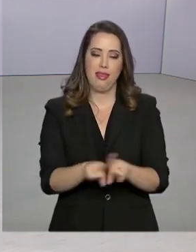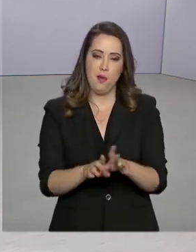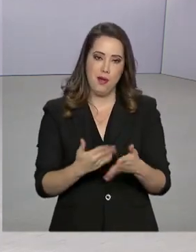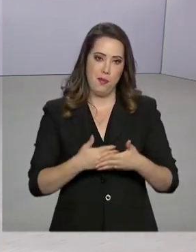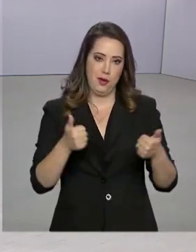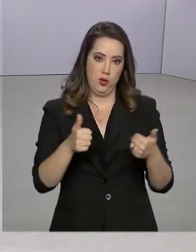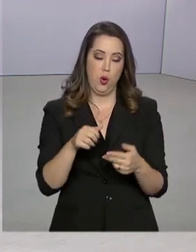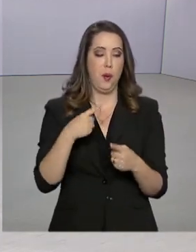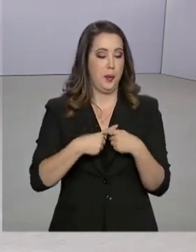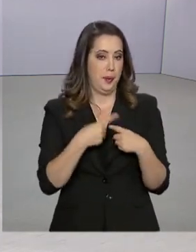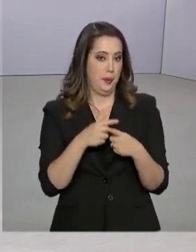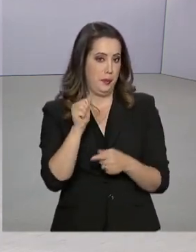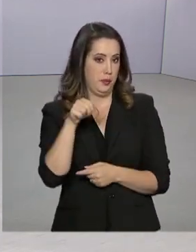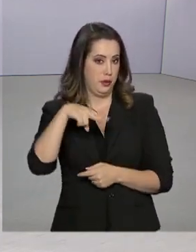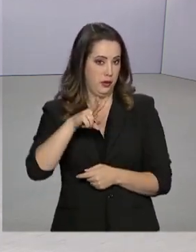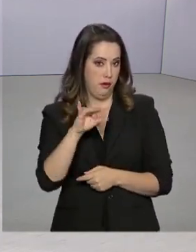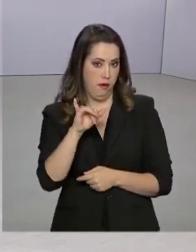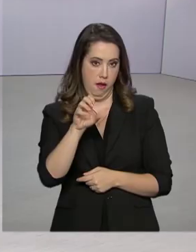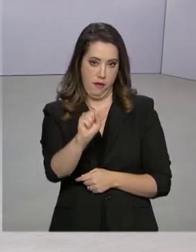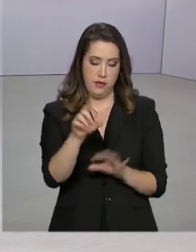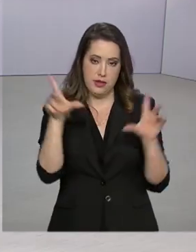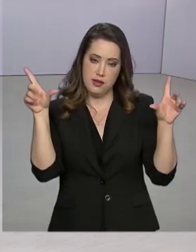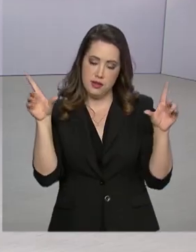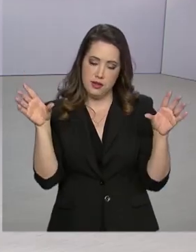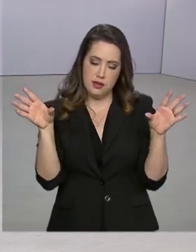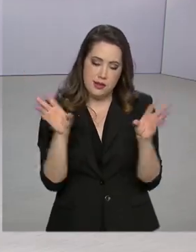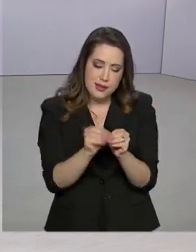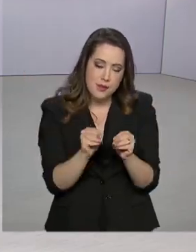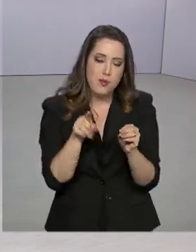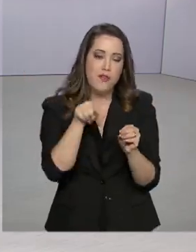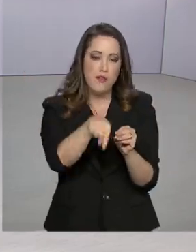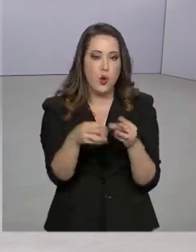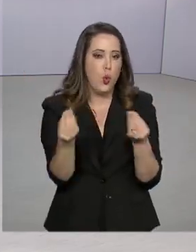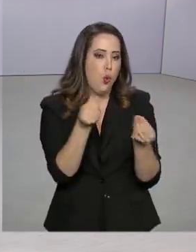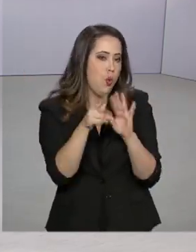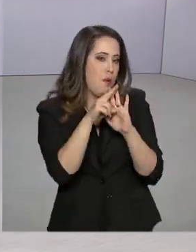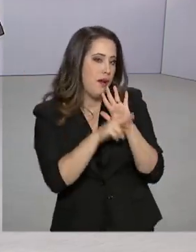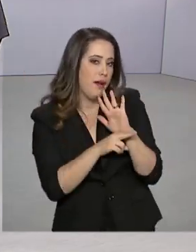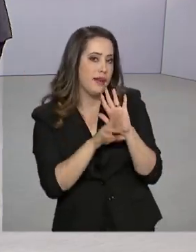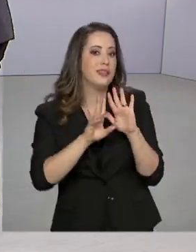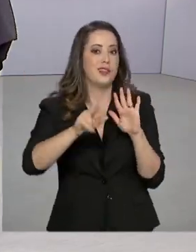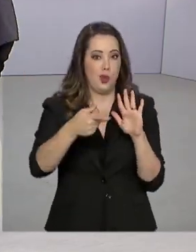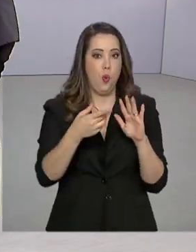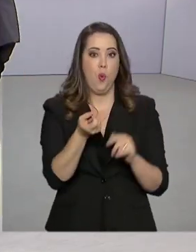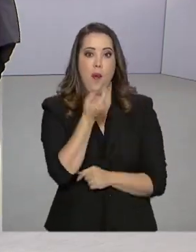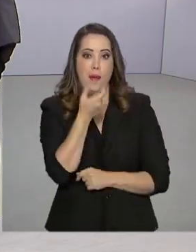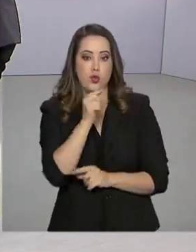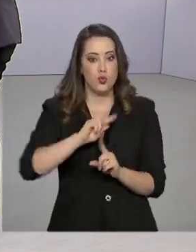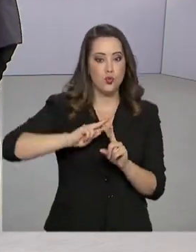medicamentos para tratar essas doenças. Como resultado, o número de remédios quase dobrou.